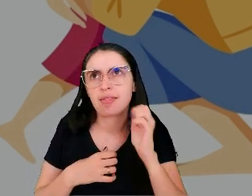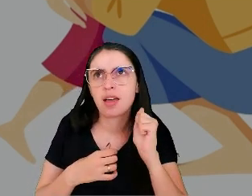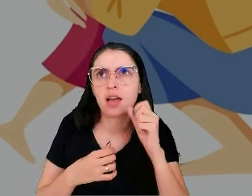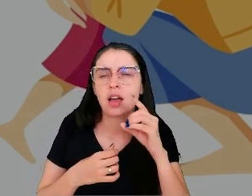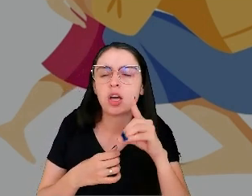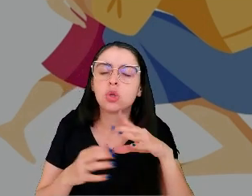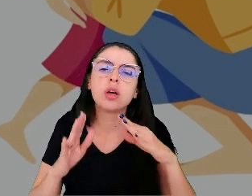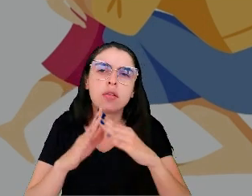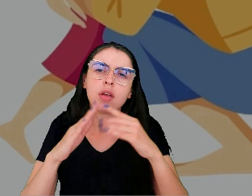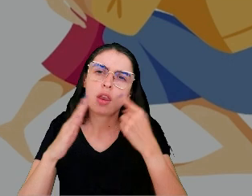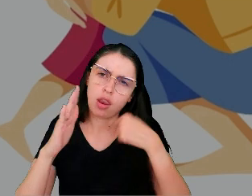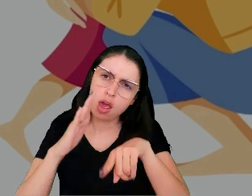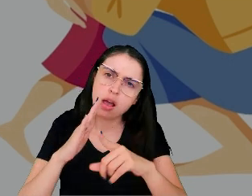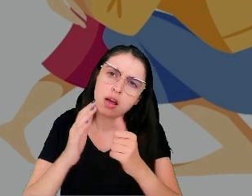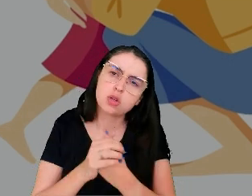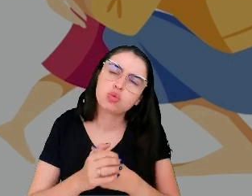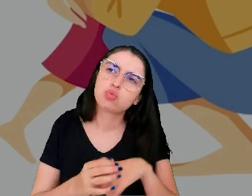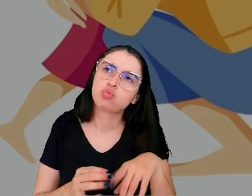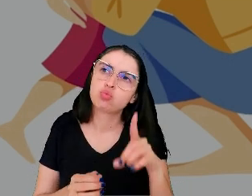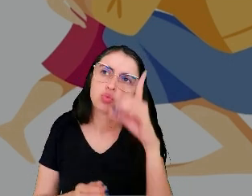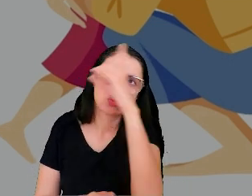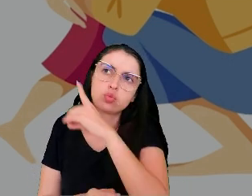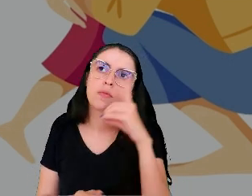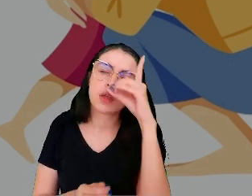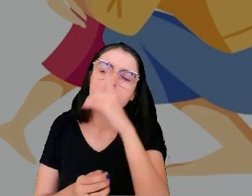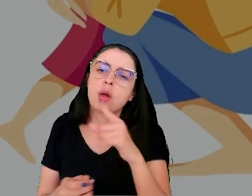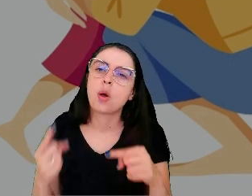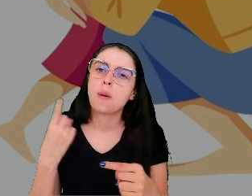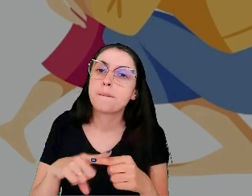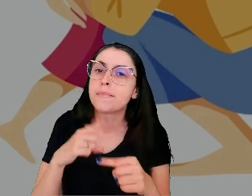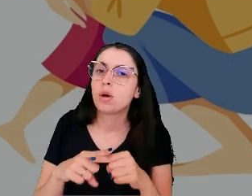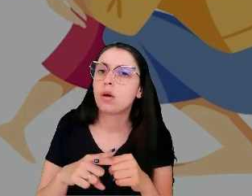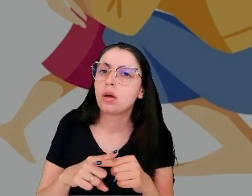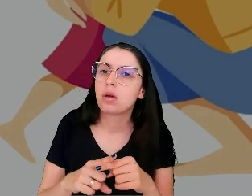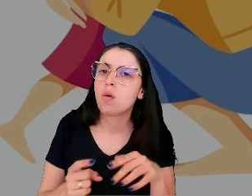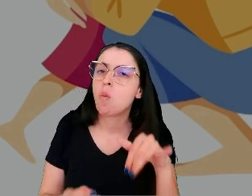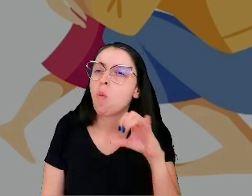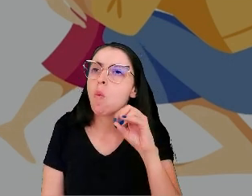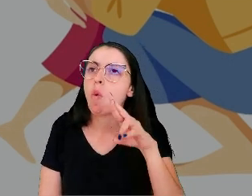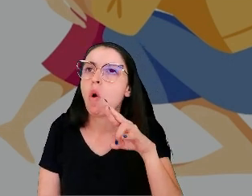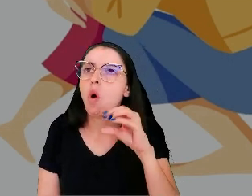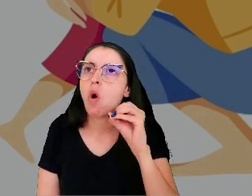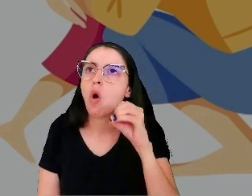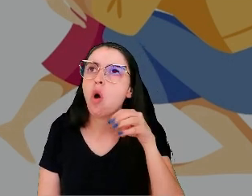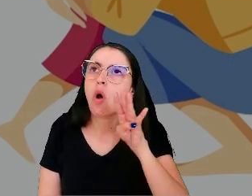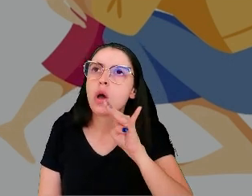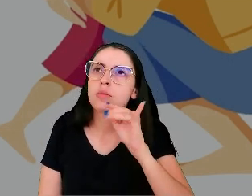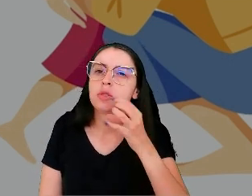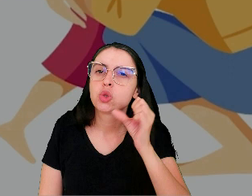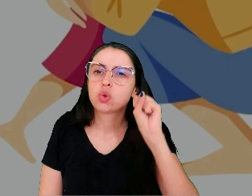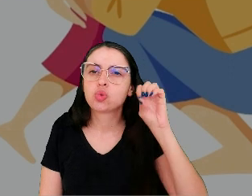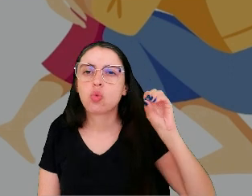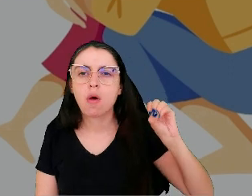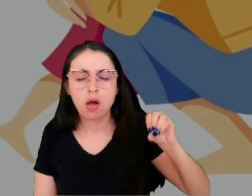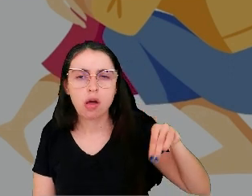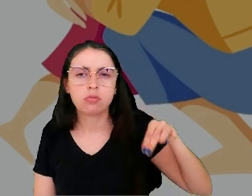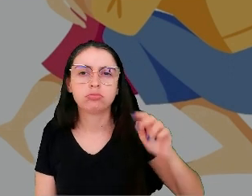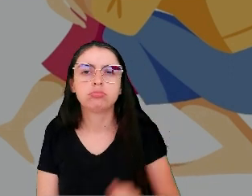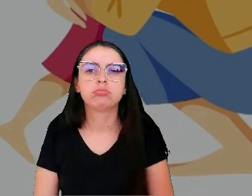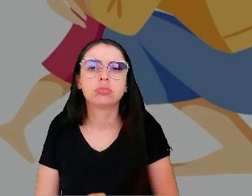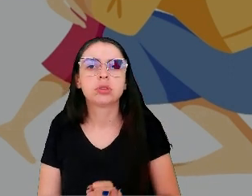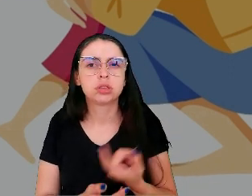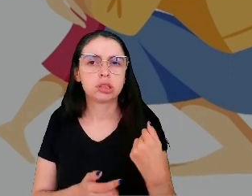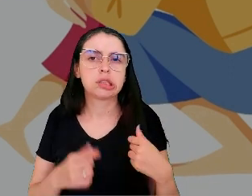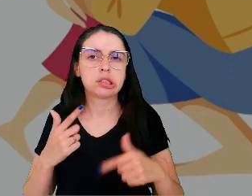fui na casa deles num domingo, porque o Robson trabalha fora, é uma casa pequena, simples, e basicamente só tem esse sofá